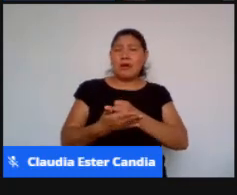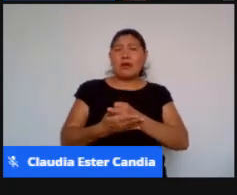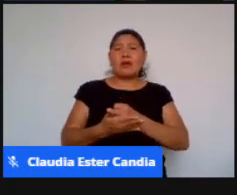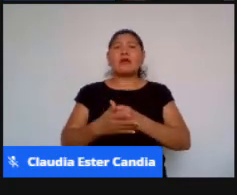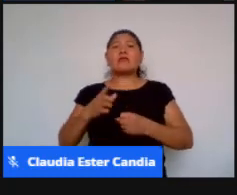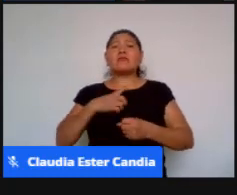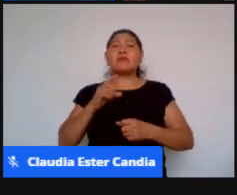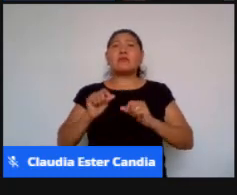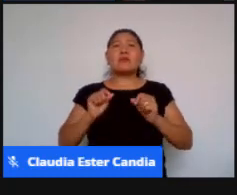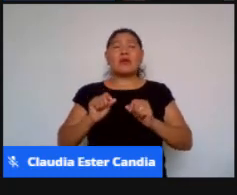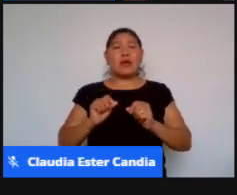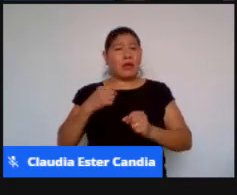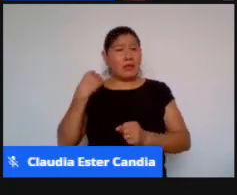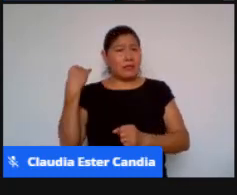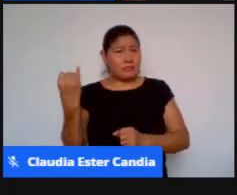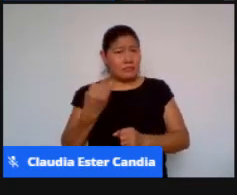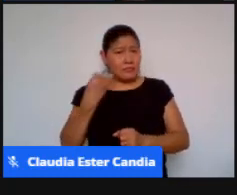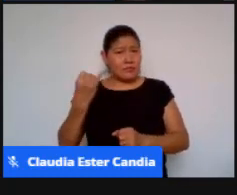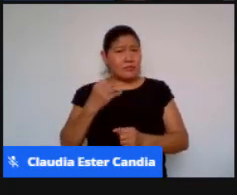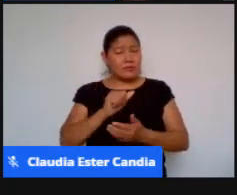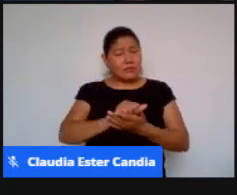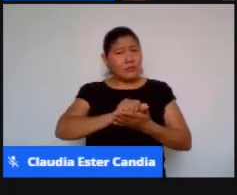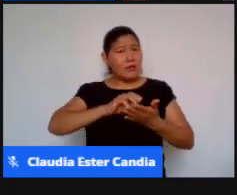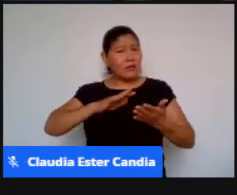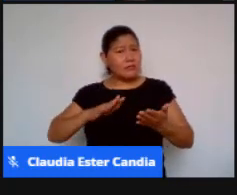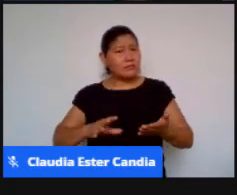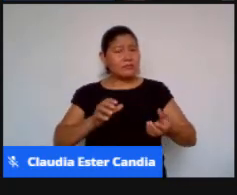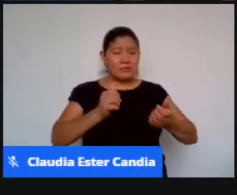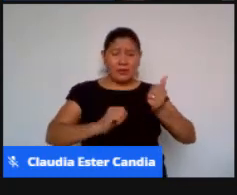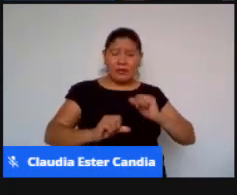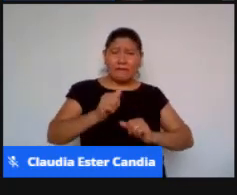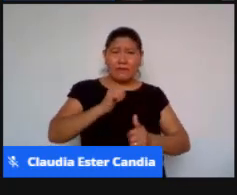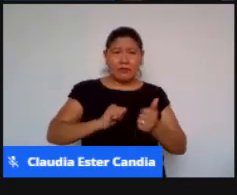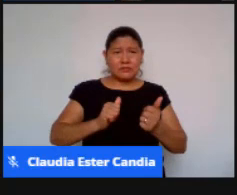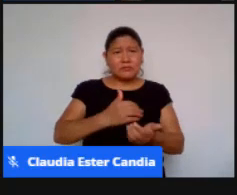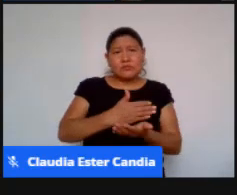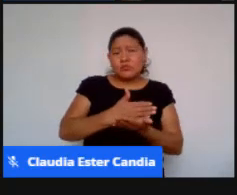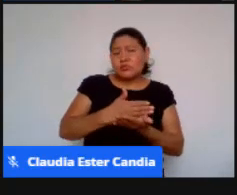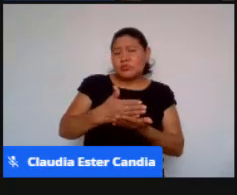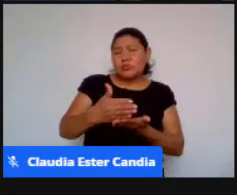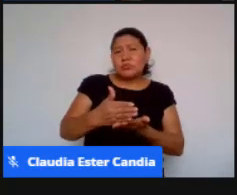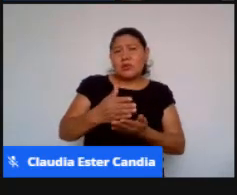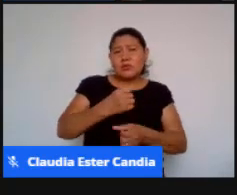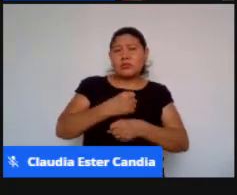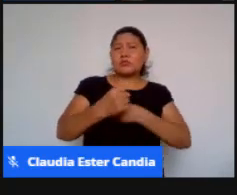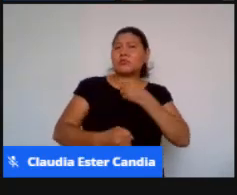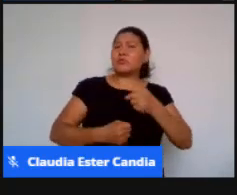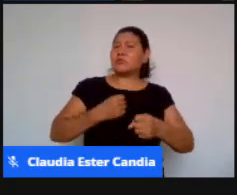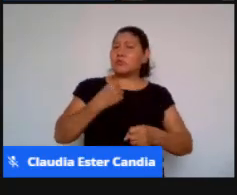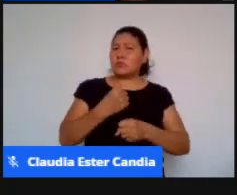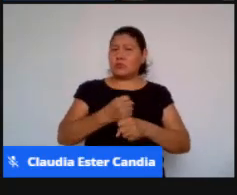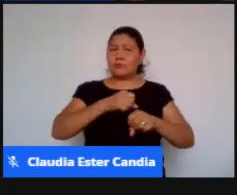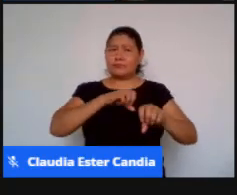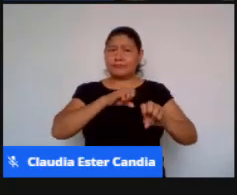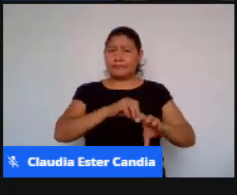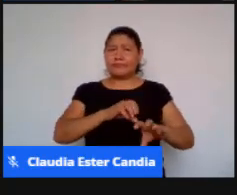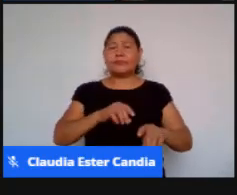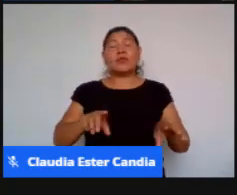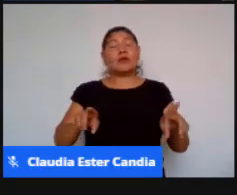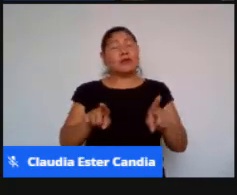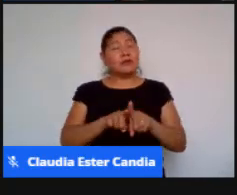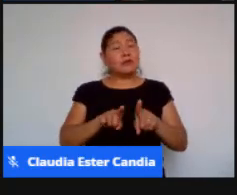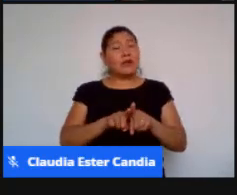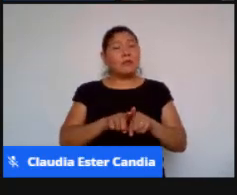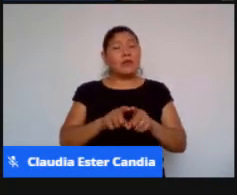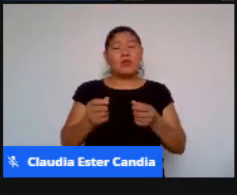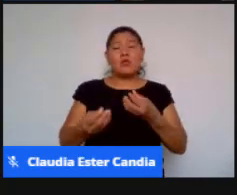a necessidade dessas atividades diagnósticas, né, no início desse ano letivo, e depois a construção dos cadernos bases que